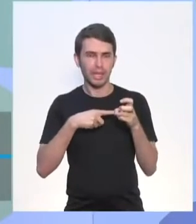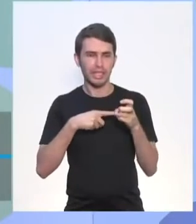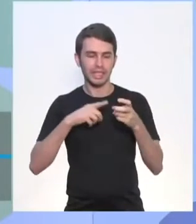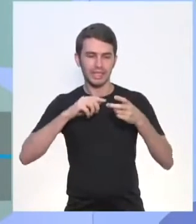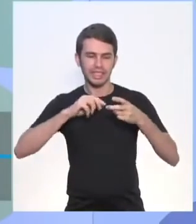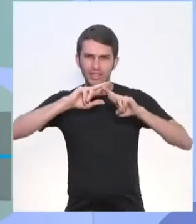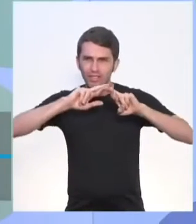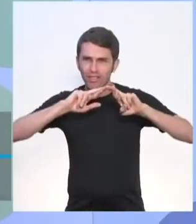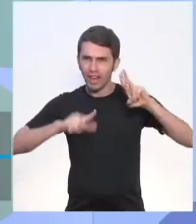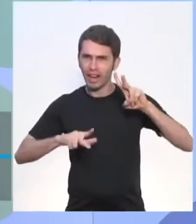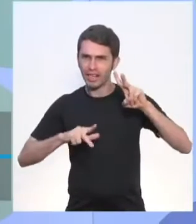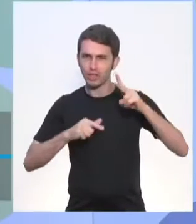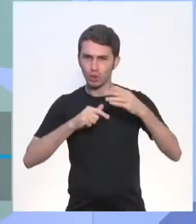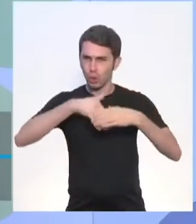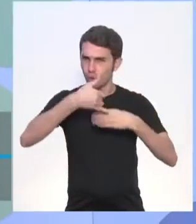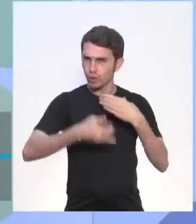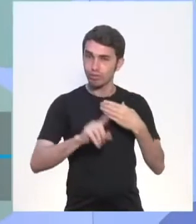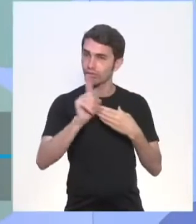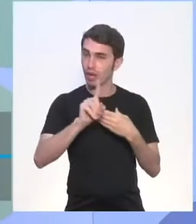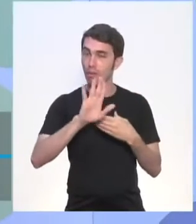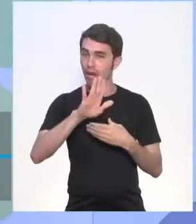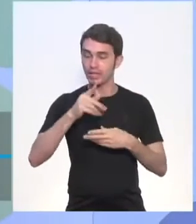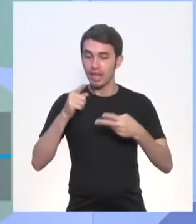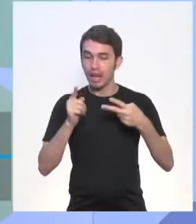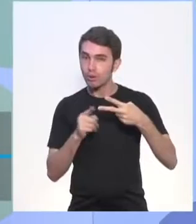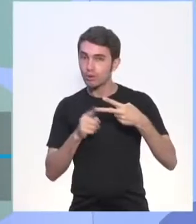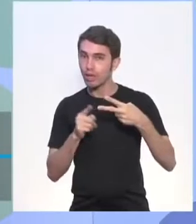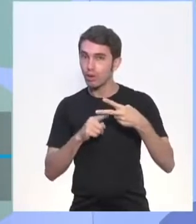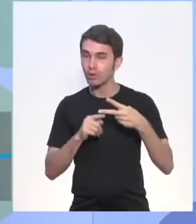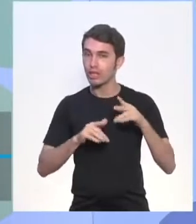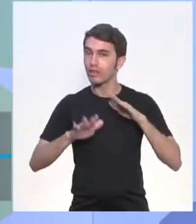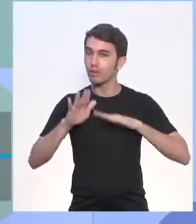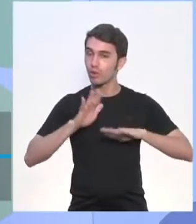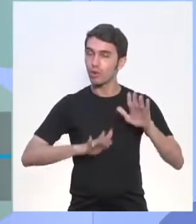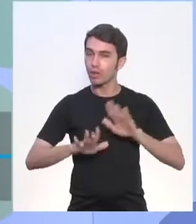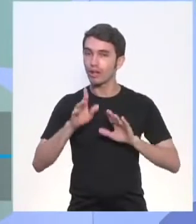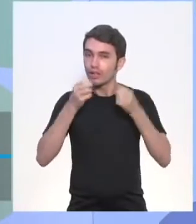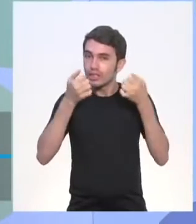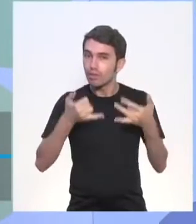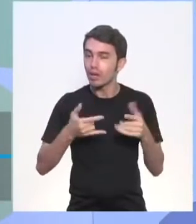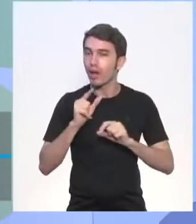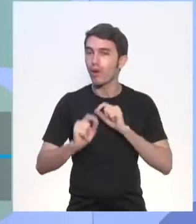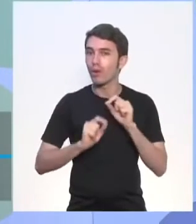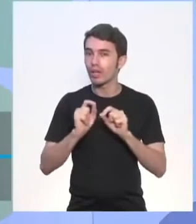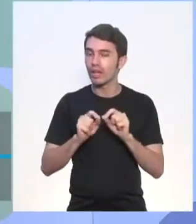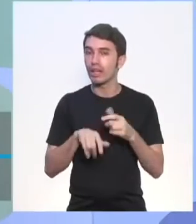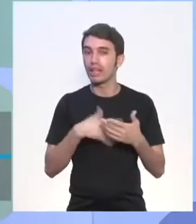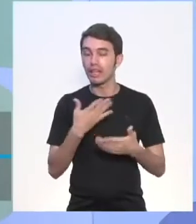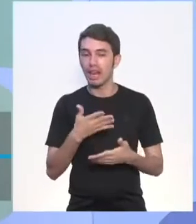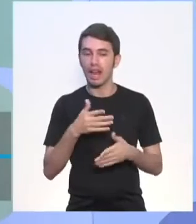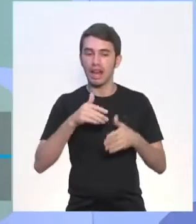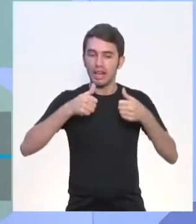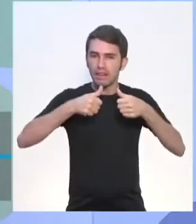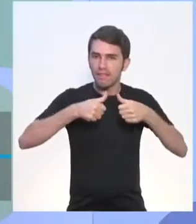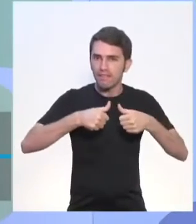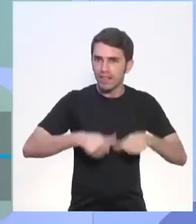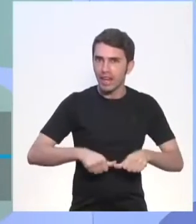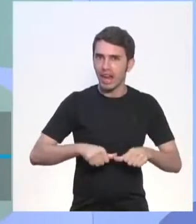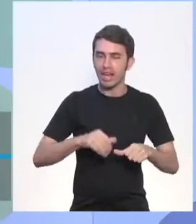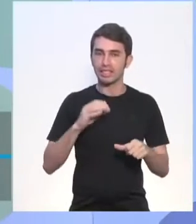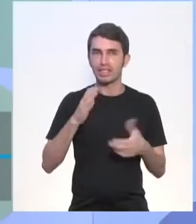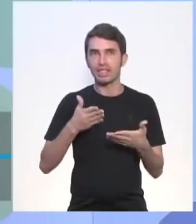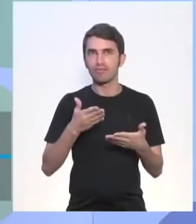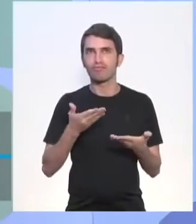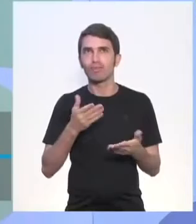A diferença é que o segundo toma o cuidado de dizer que, embora o vírus não consiga permanecer muito tempo em locais